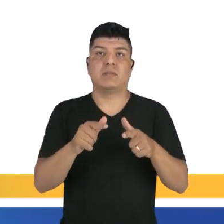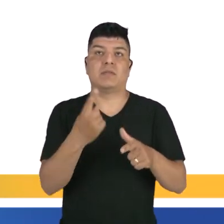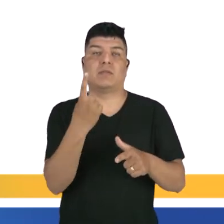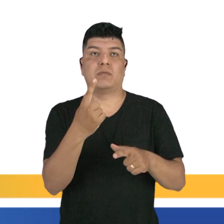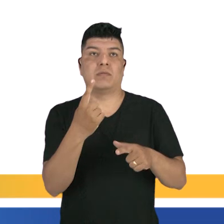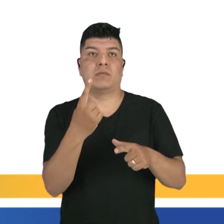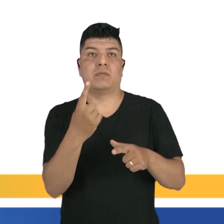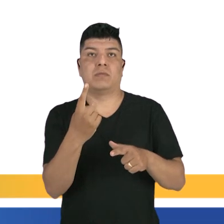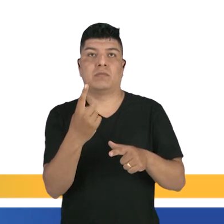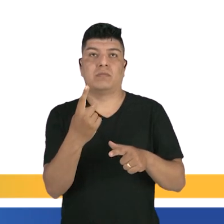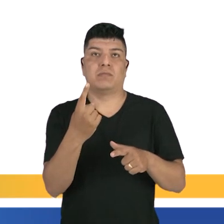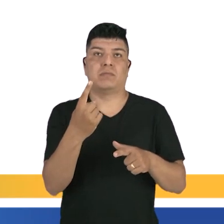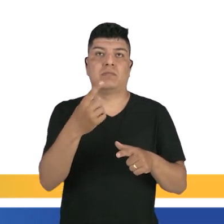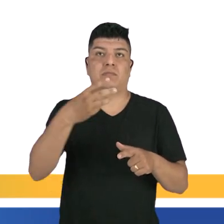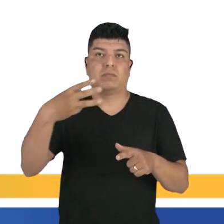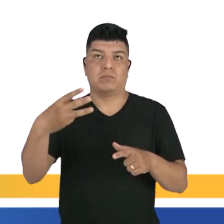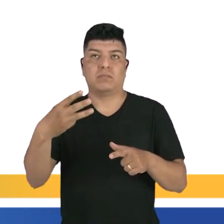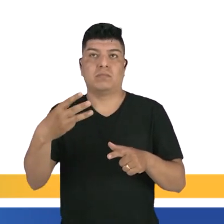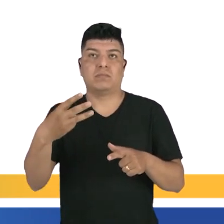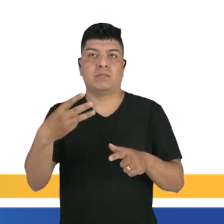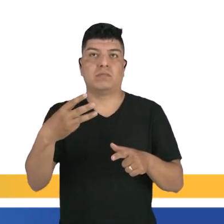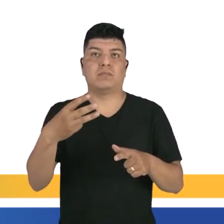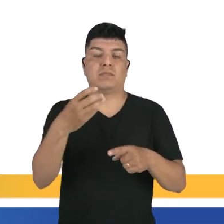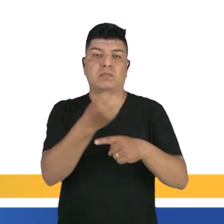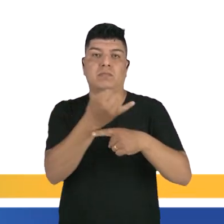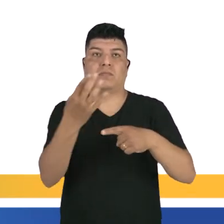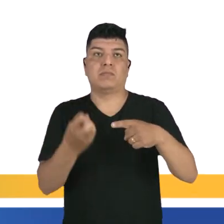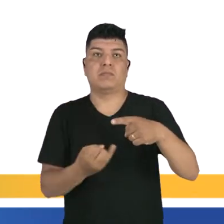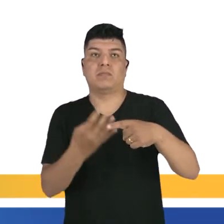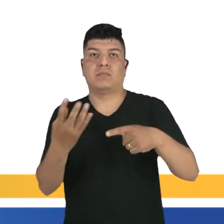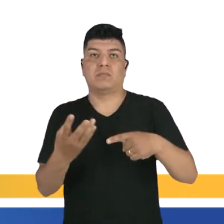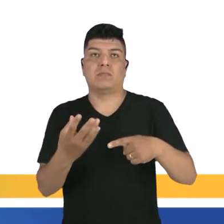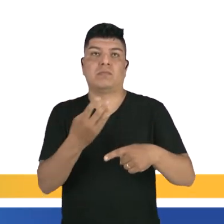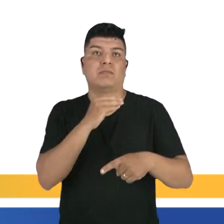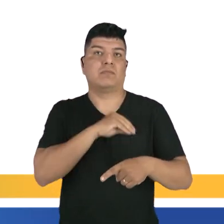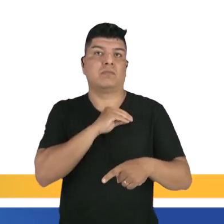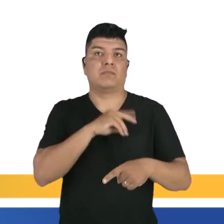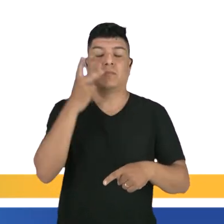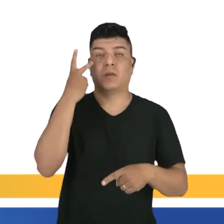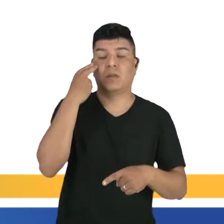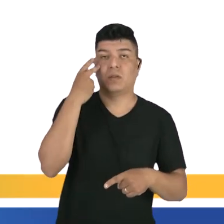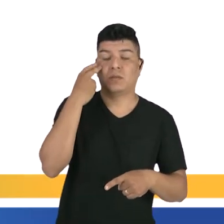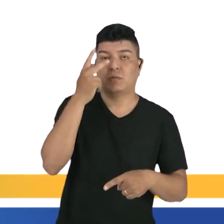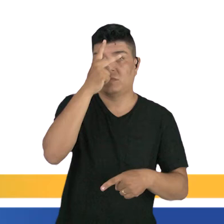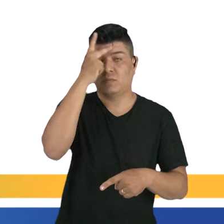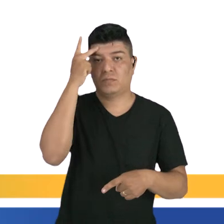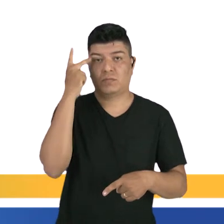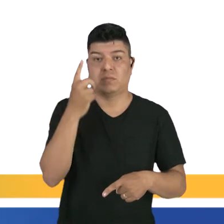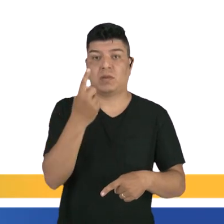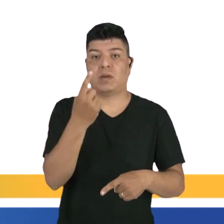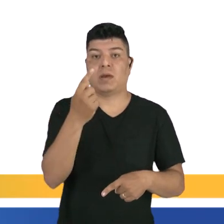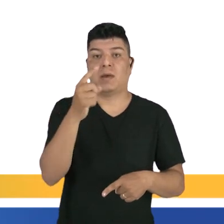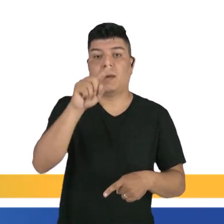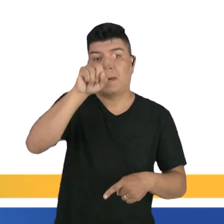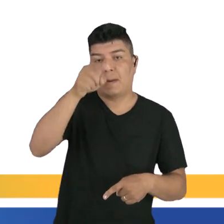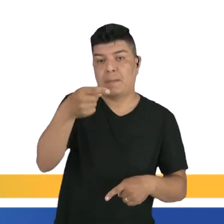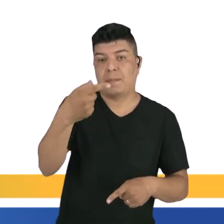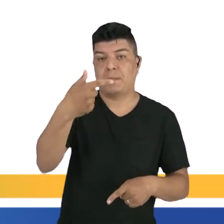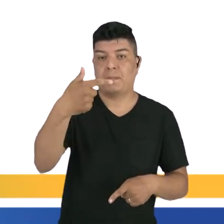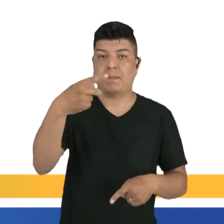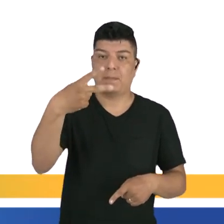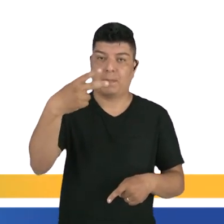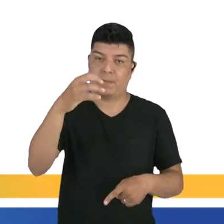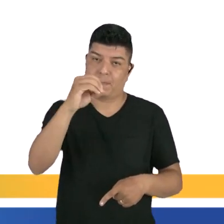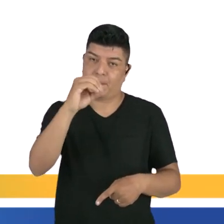o 13º corresponderá a essa fração do salário normal. Se o salário normal de uma pessoa é R$ 1.200 e ela